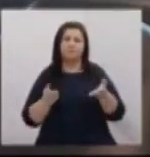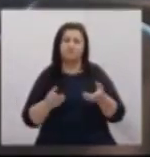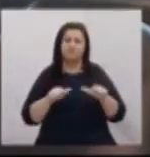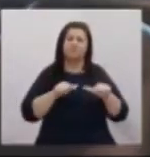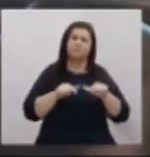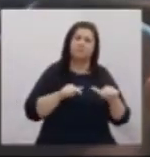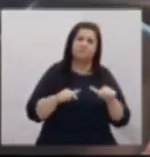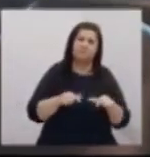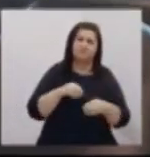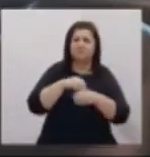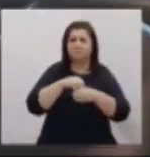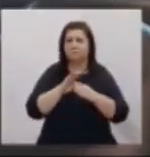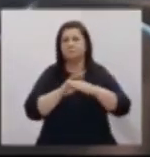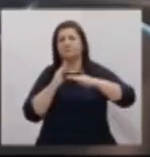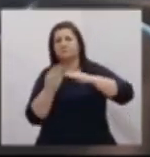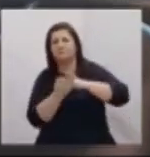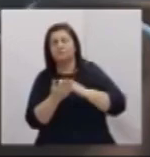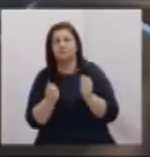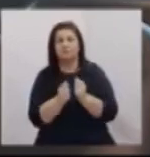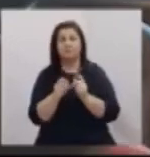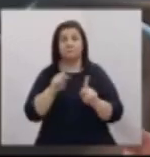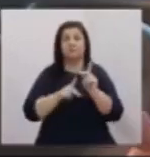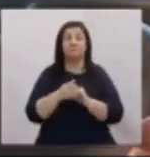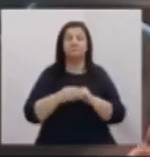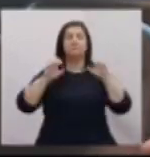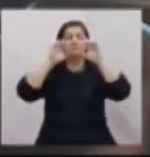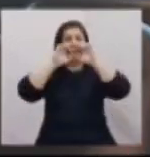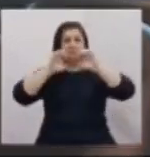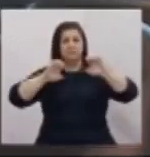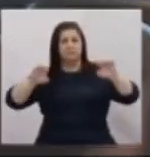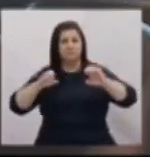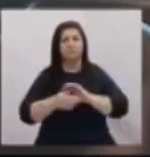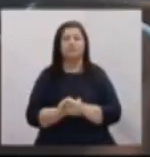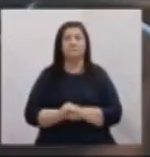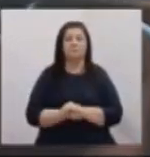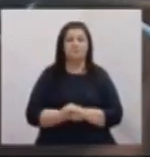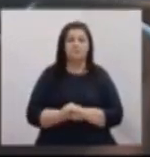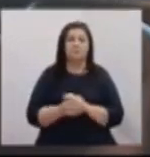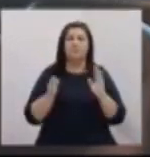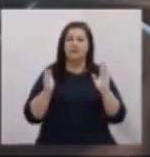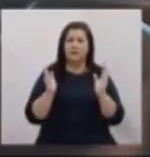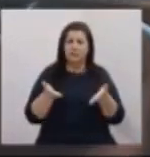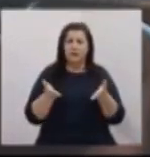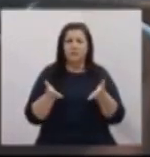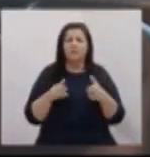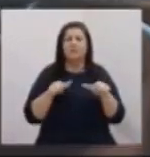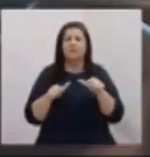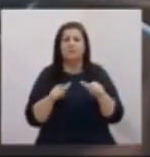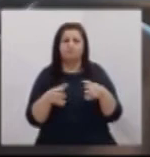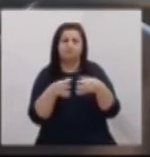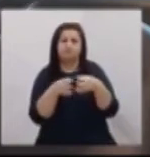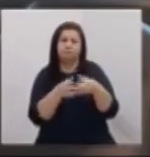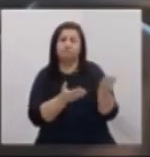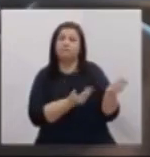ali no bairro, comunidade, trabalho de evangelismo, já participei também de eventos e trabalhos com grupo de